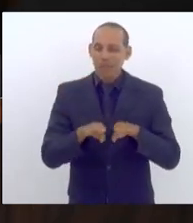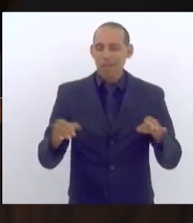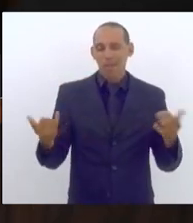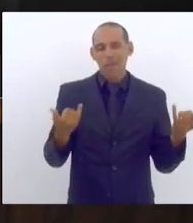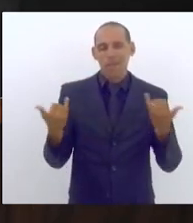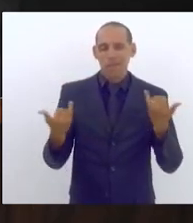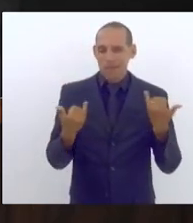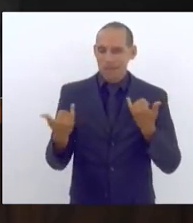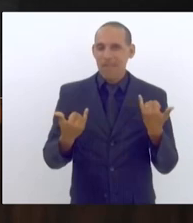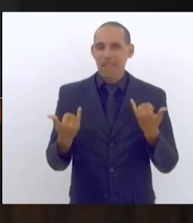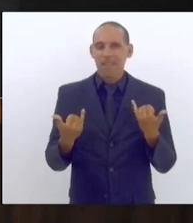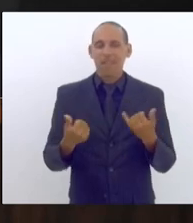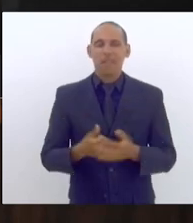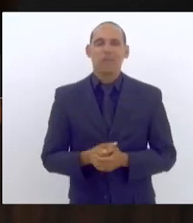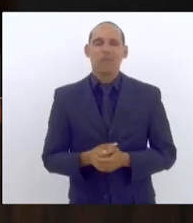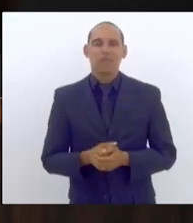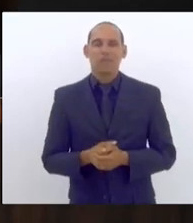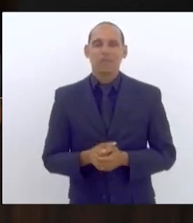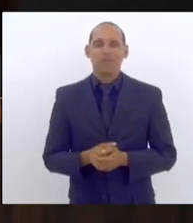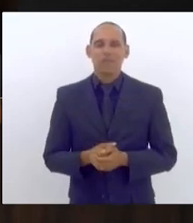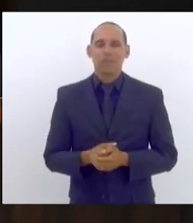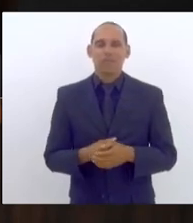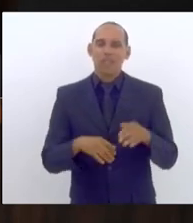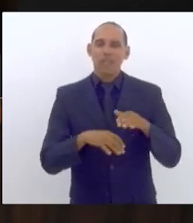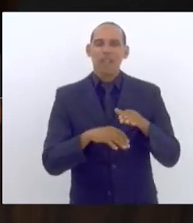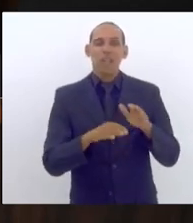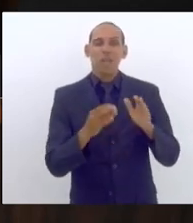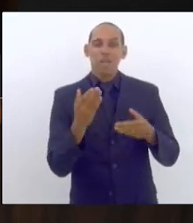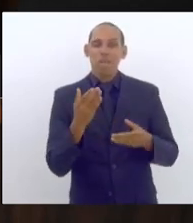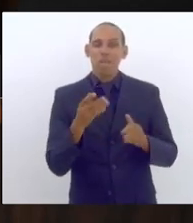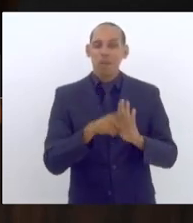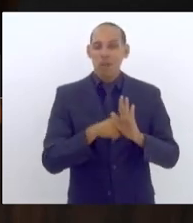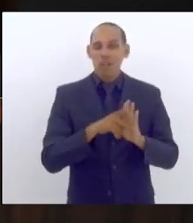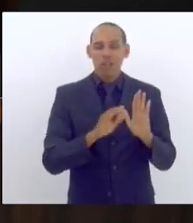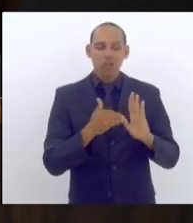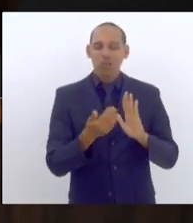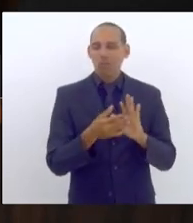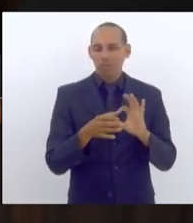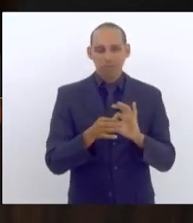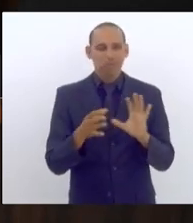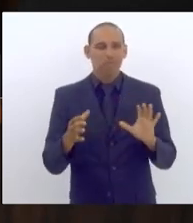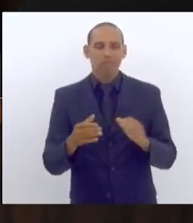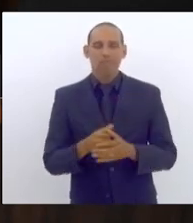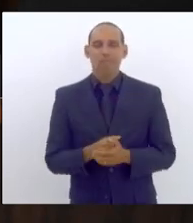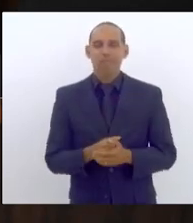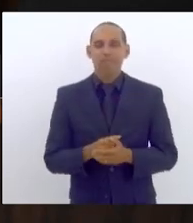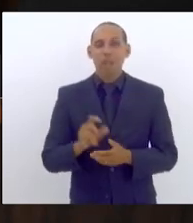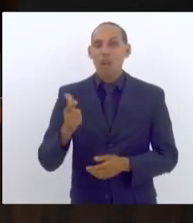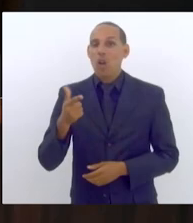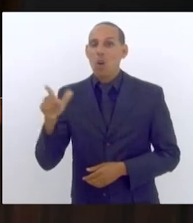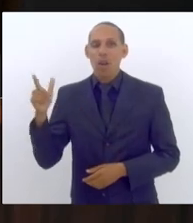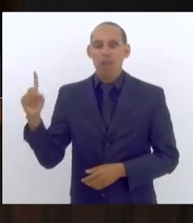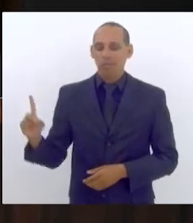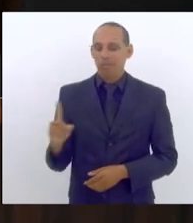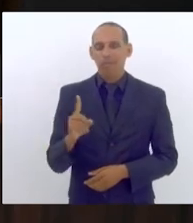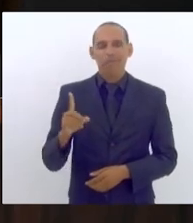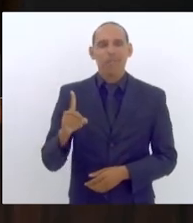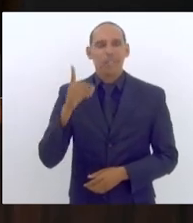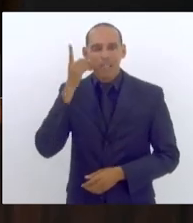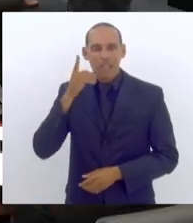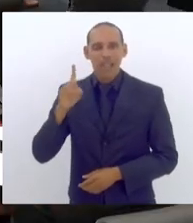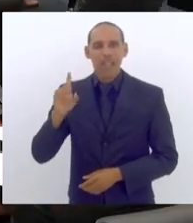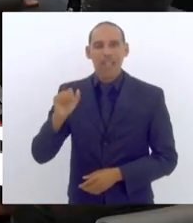informando, já vai estar o desarquivamento de todos os projetos. Próximo inscrita para discutir, a deputada Dani Balbi.